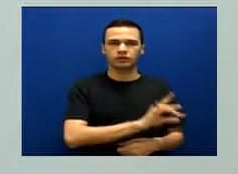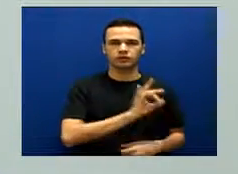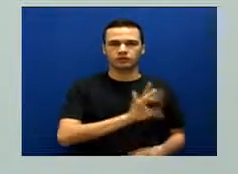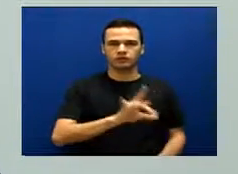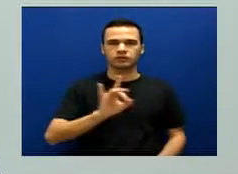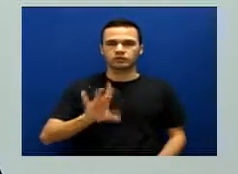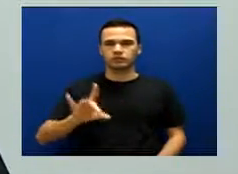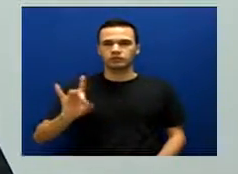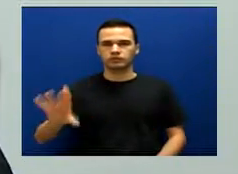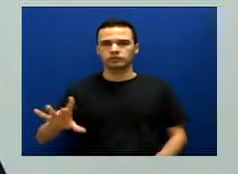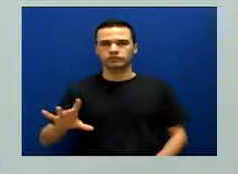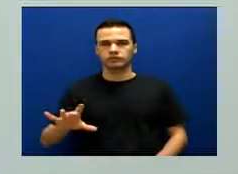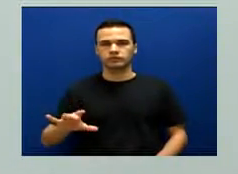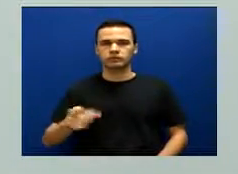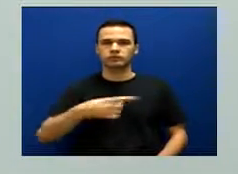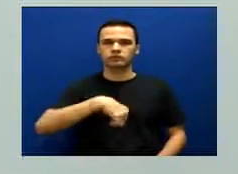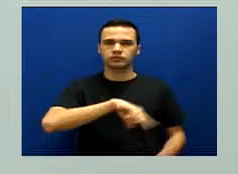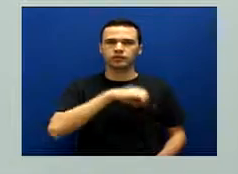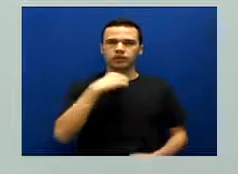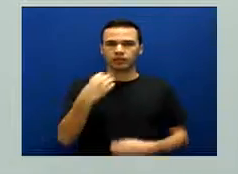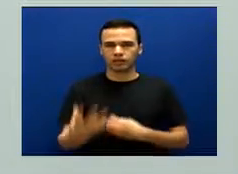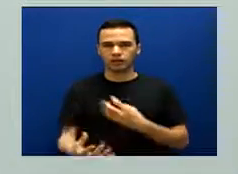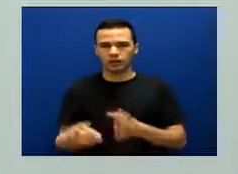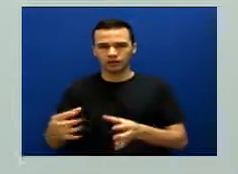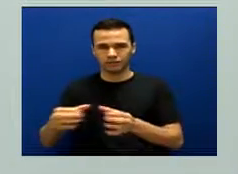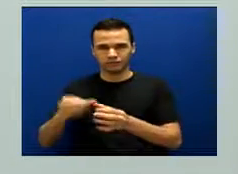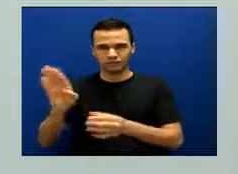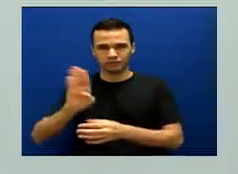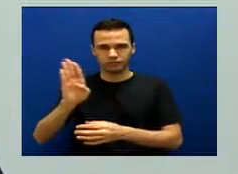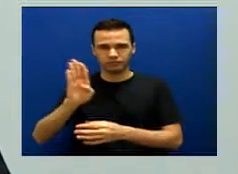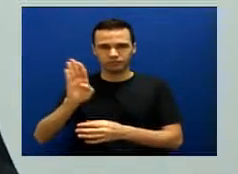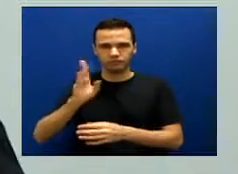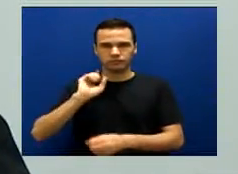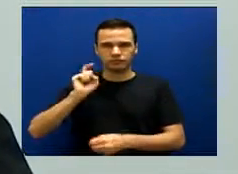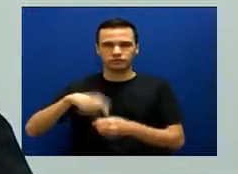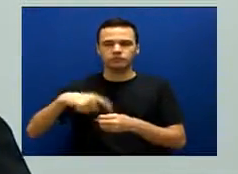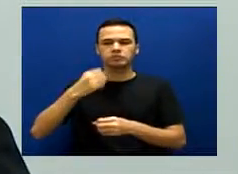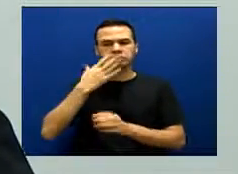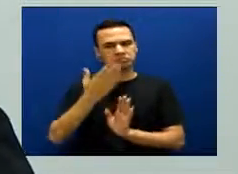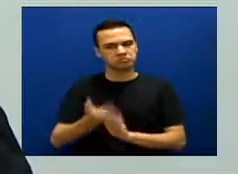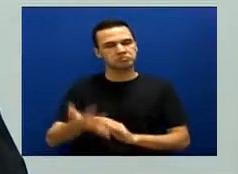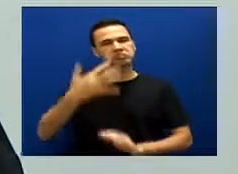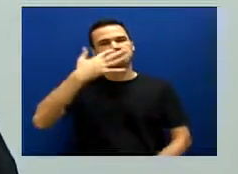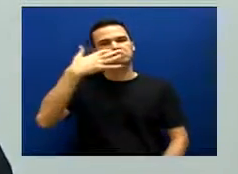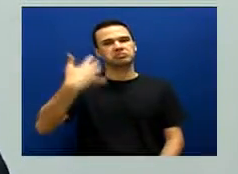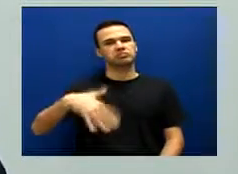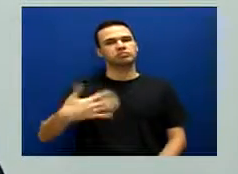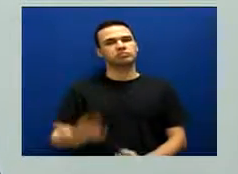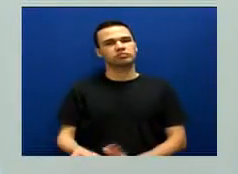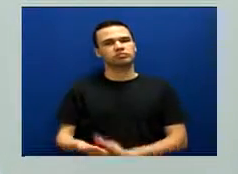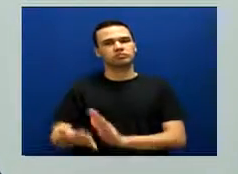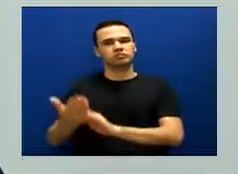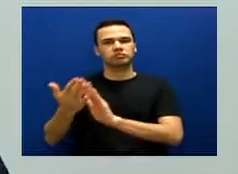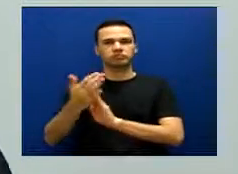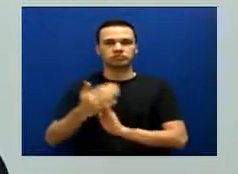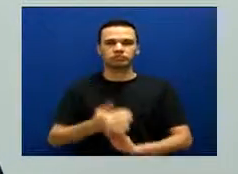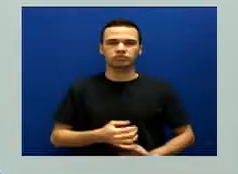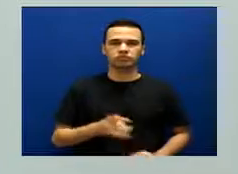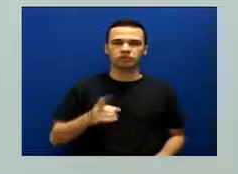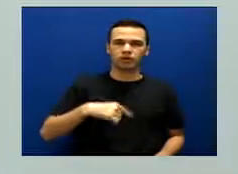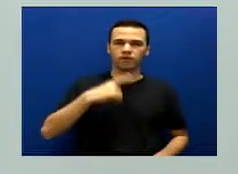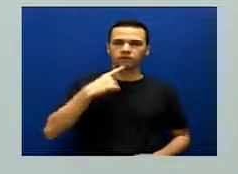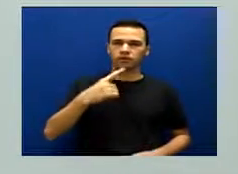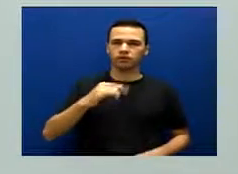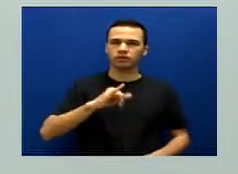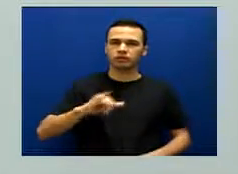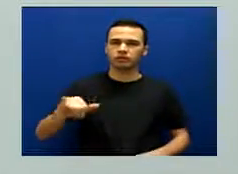de cada um de nós, de devolver ao São Bento esse reconhecimento. E como símbolo, quando a gente fala em São Bento, a gente fala